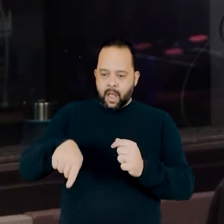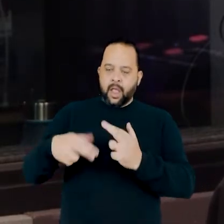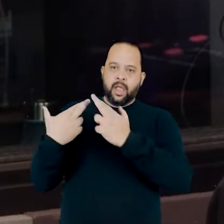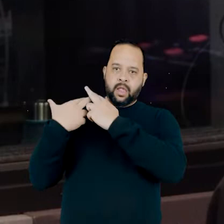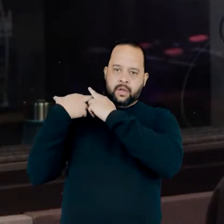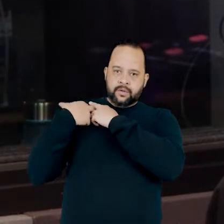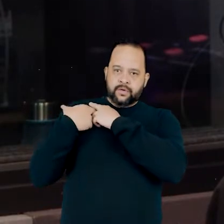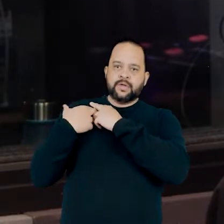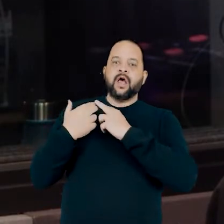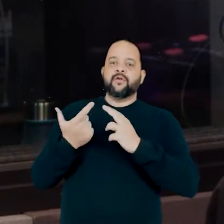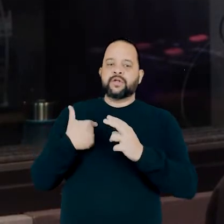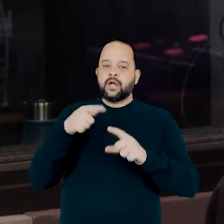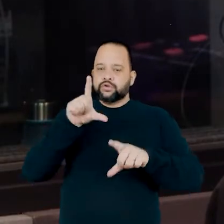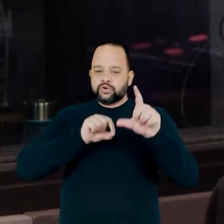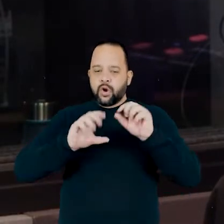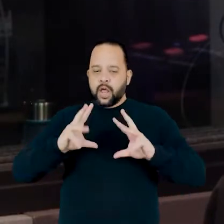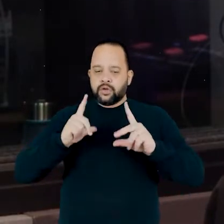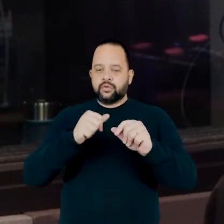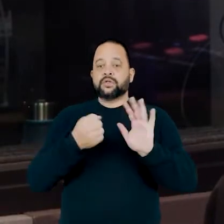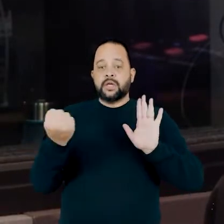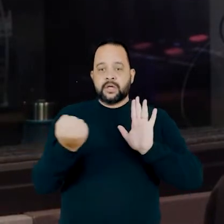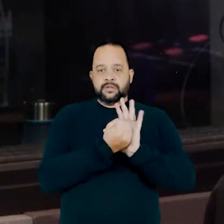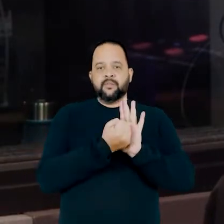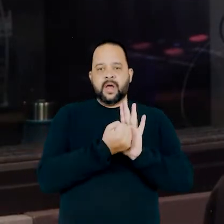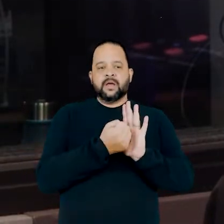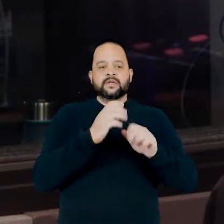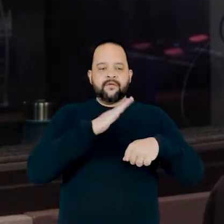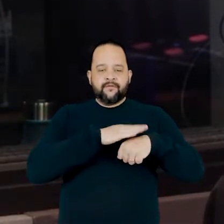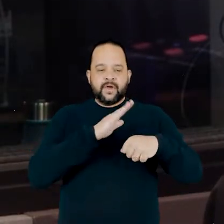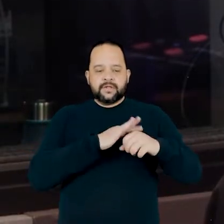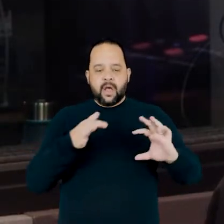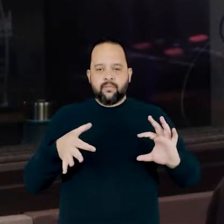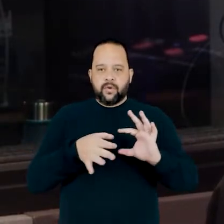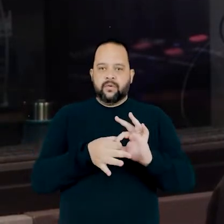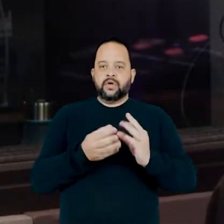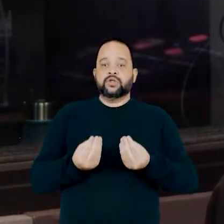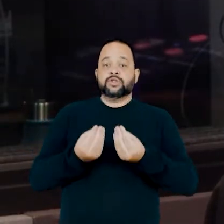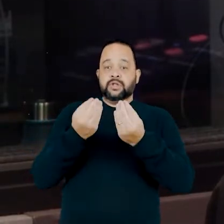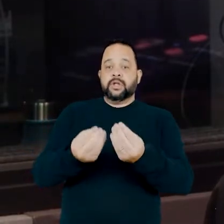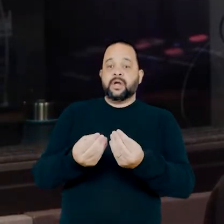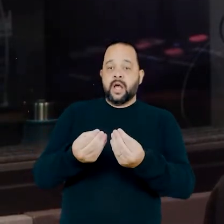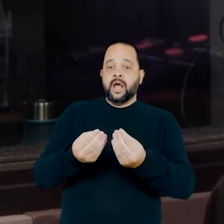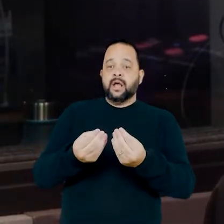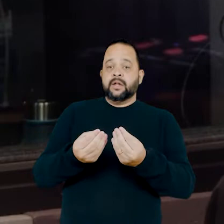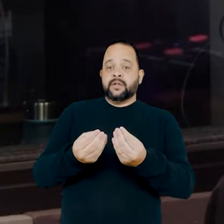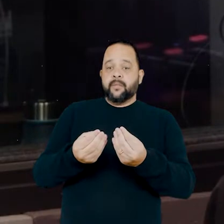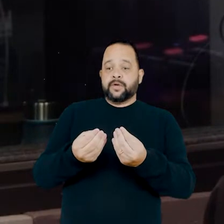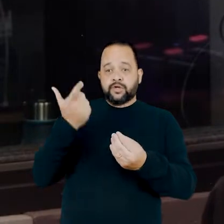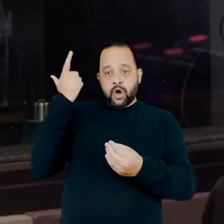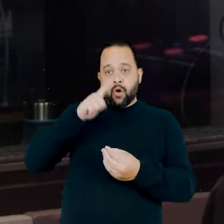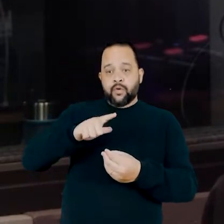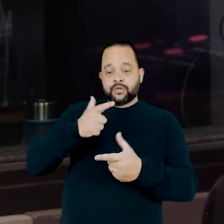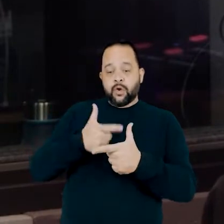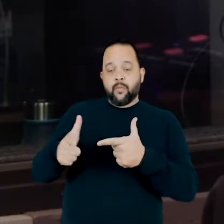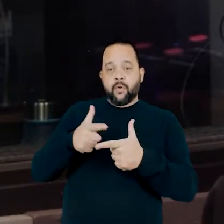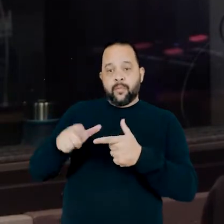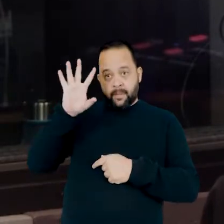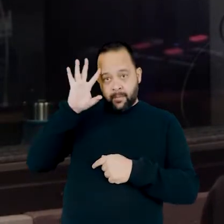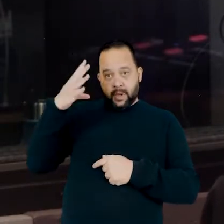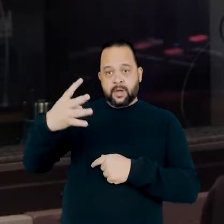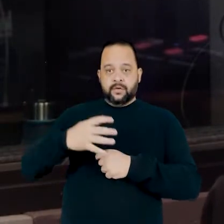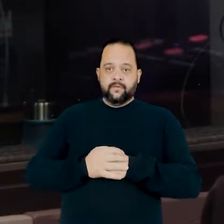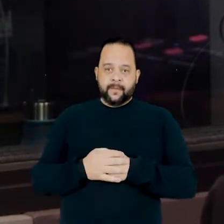responsável por pegar todas as marcas, entender todas as marcas e fazer a integração entre elas. entregar a solução. Porque, afinal das contas, a solução